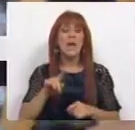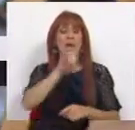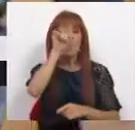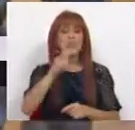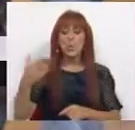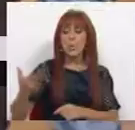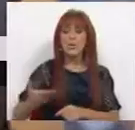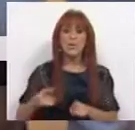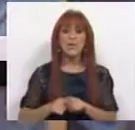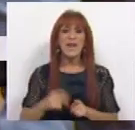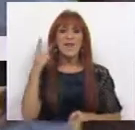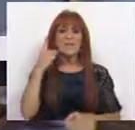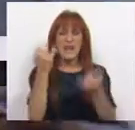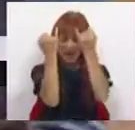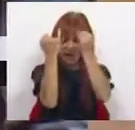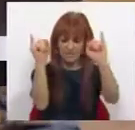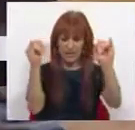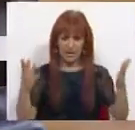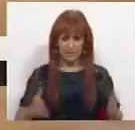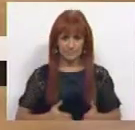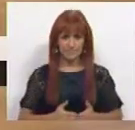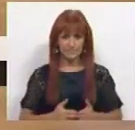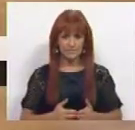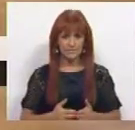questão do direito a uma vida independente.